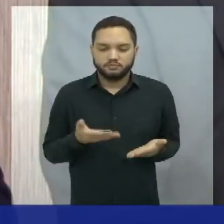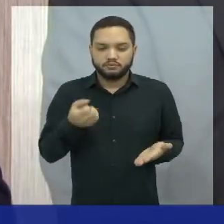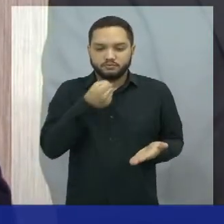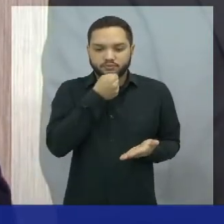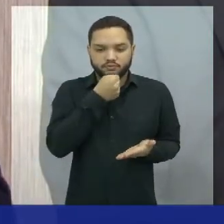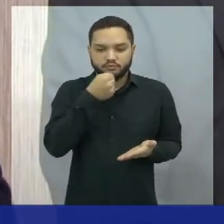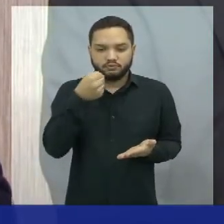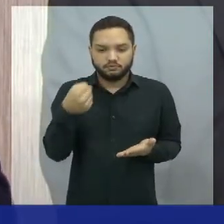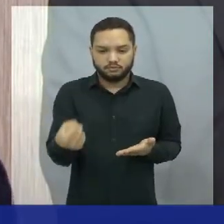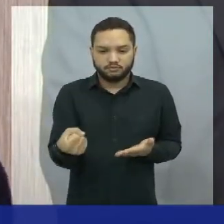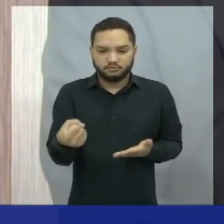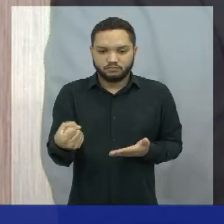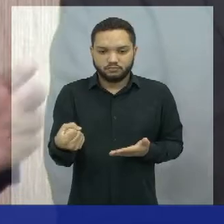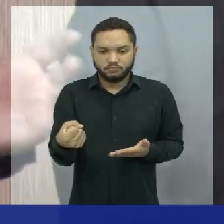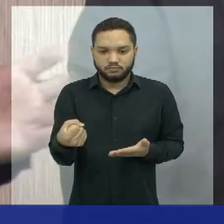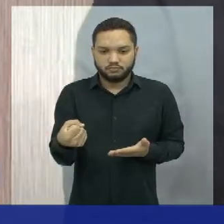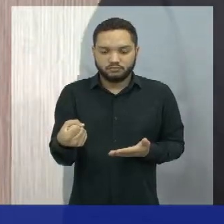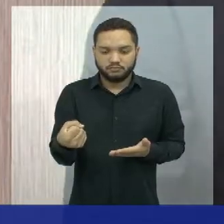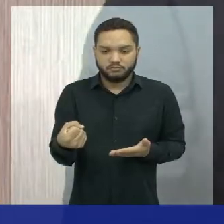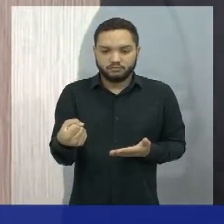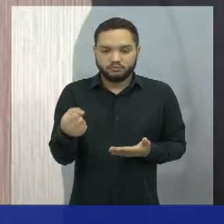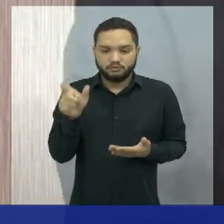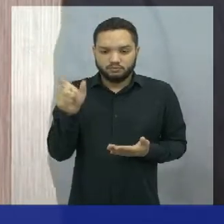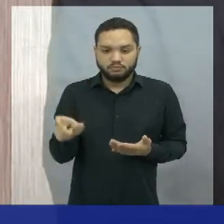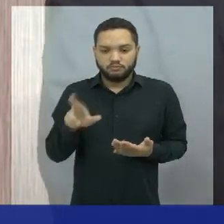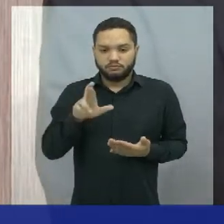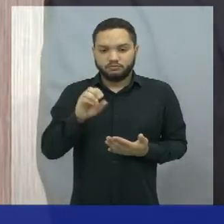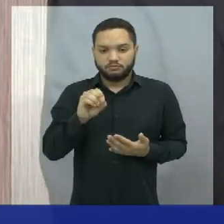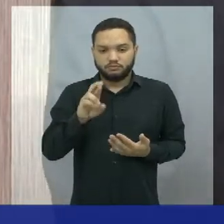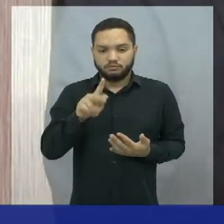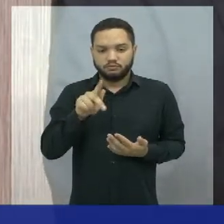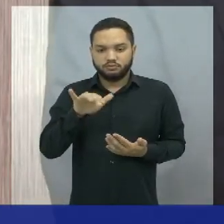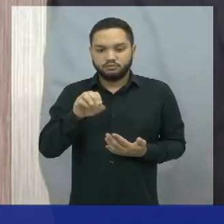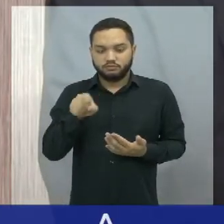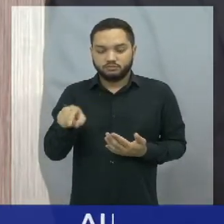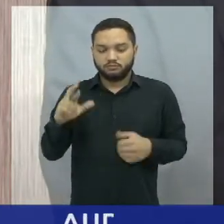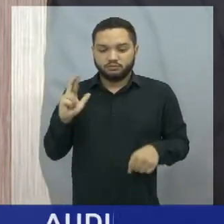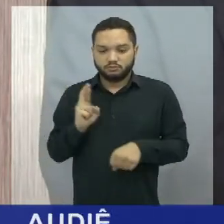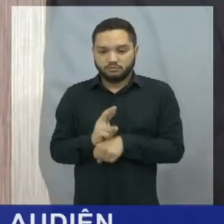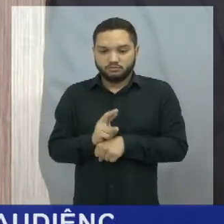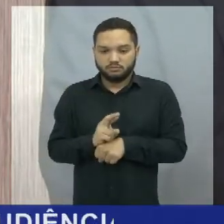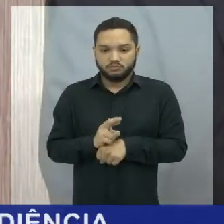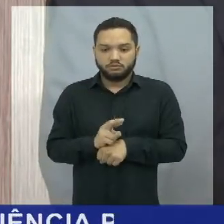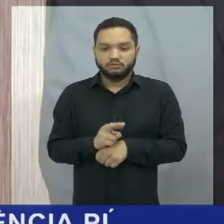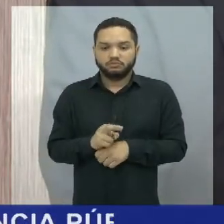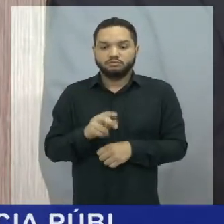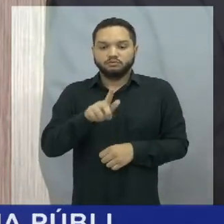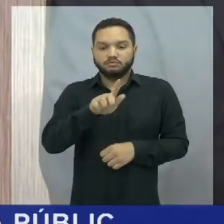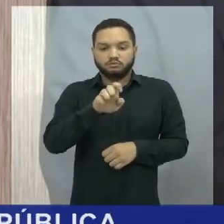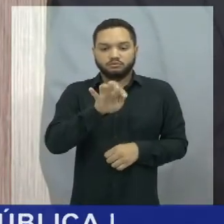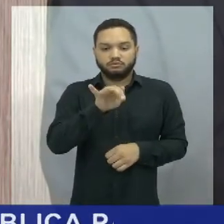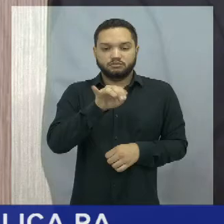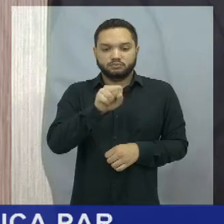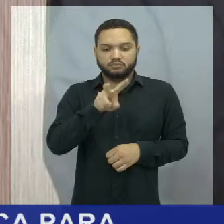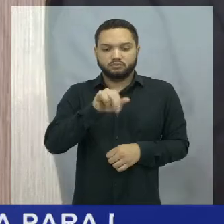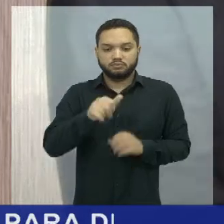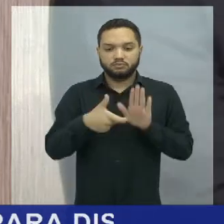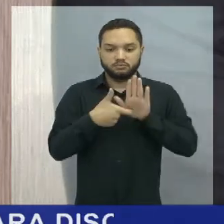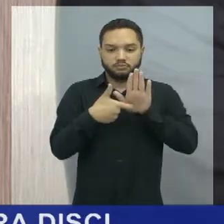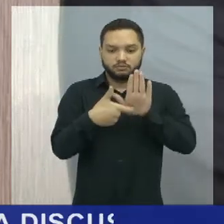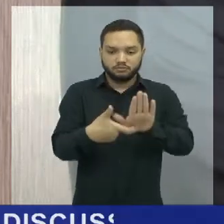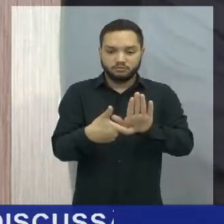para o doutor Rodrigo Por Deus, representante da AGEFIS, que fará a sua apresentação.